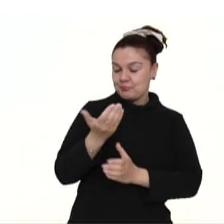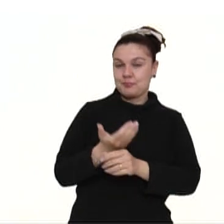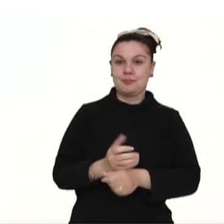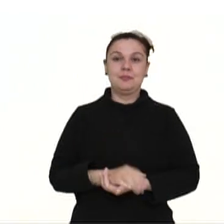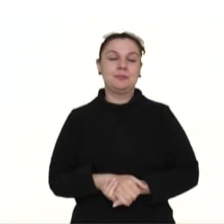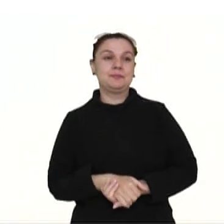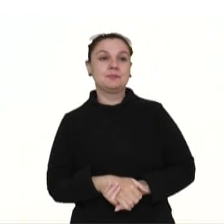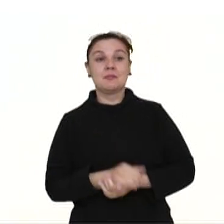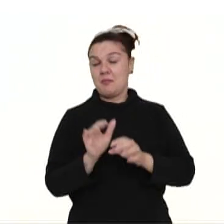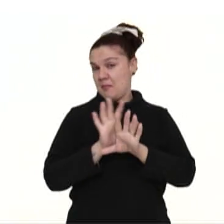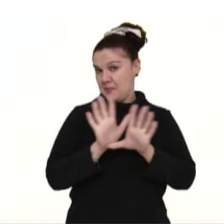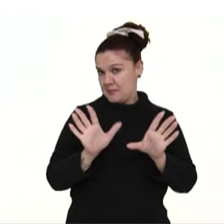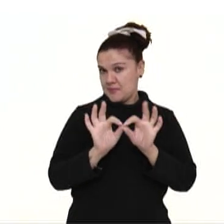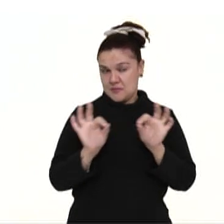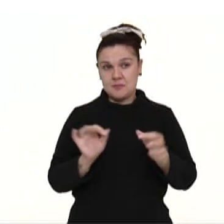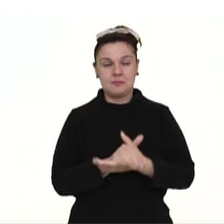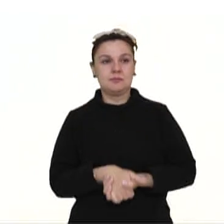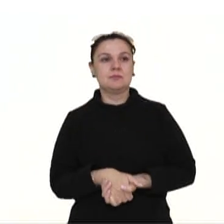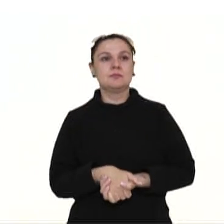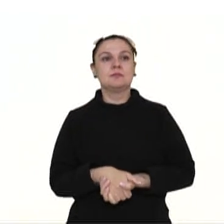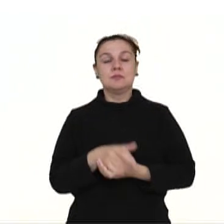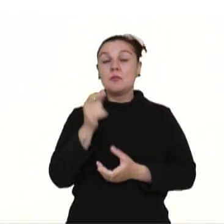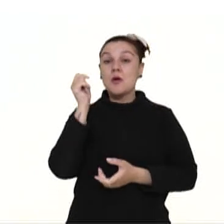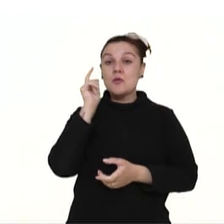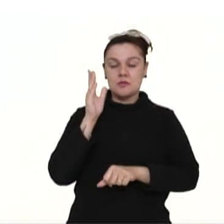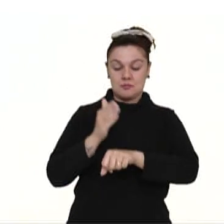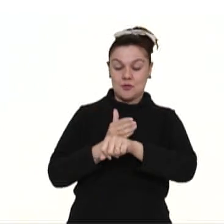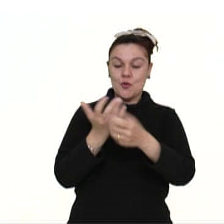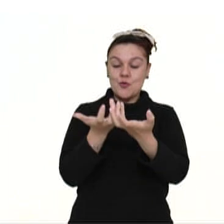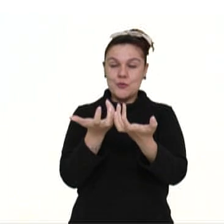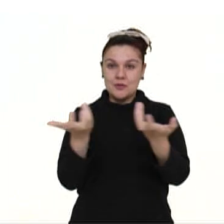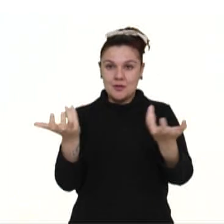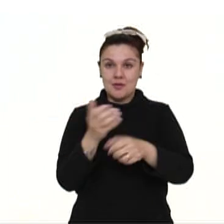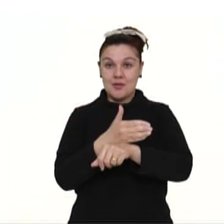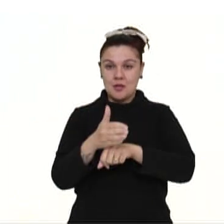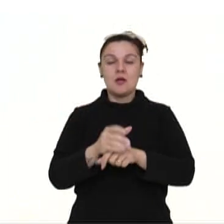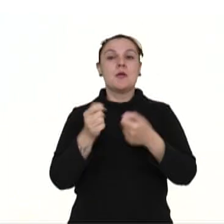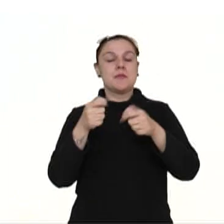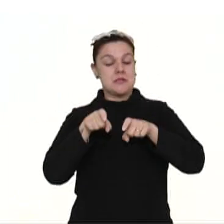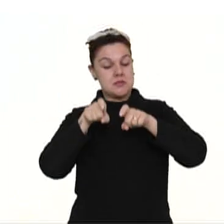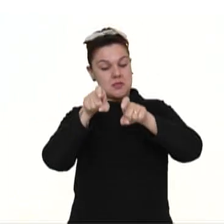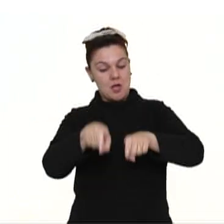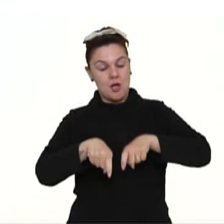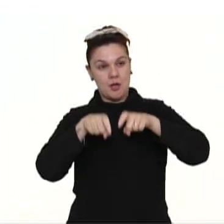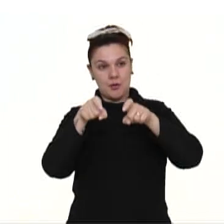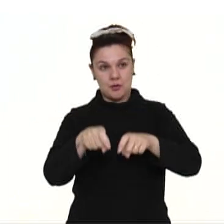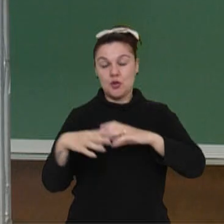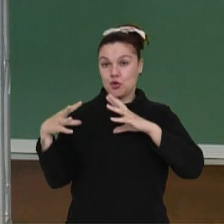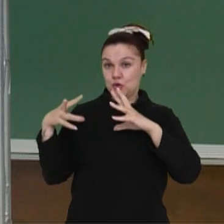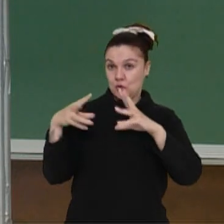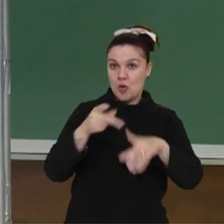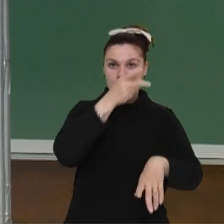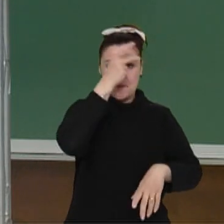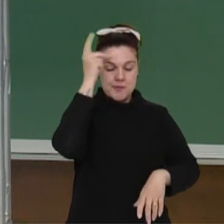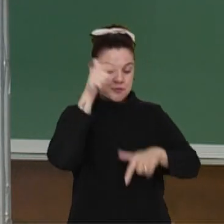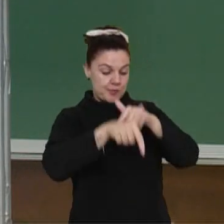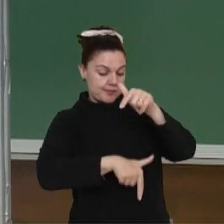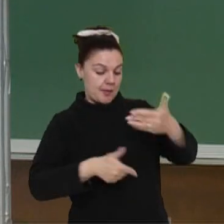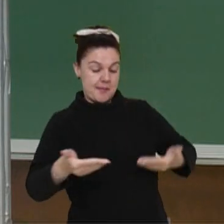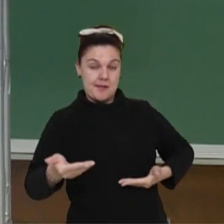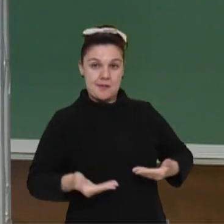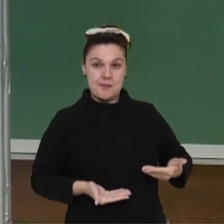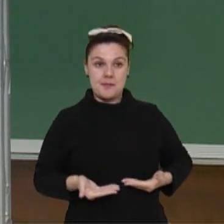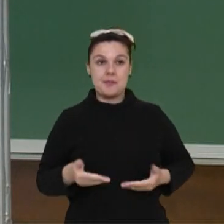basicamente, né? Então, para ter o trigo, primeiro vai ter que ter o plantio. Então, todos os trabalhadores que plantam é a colheita,